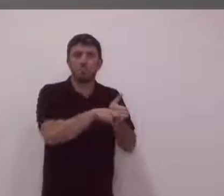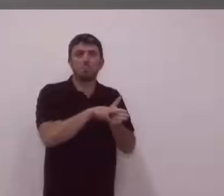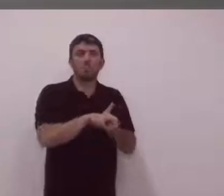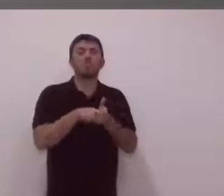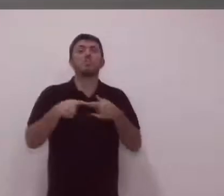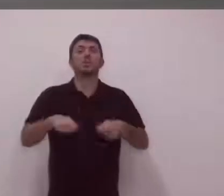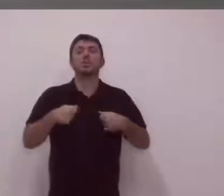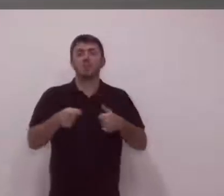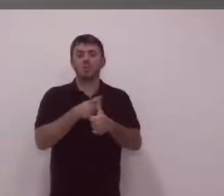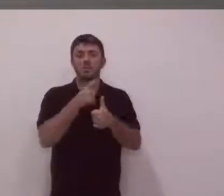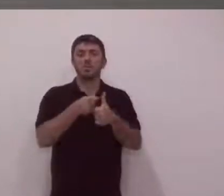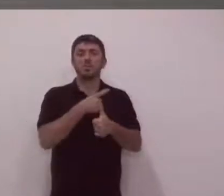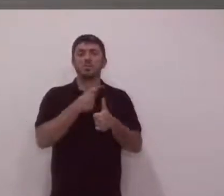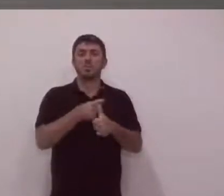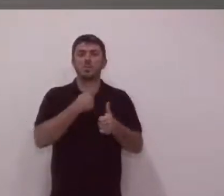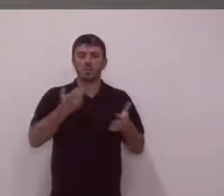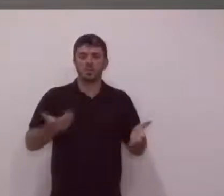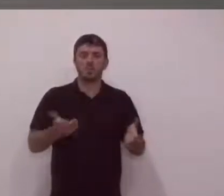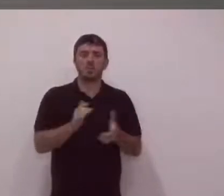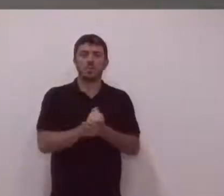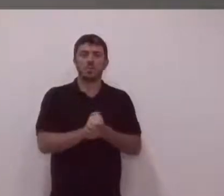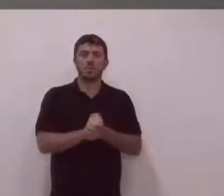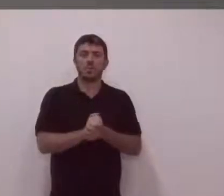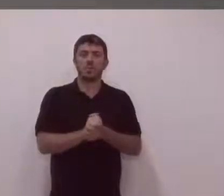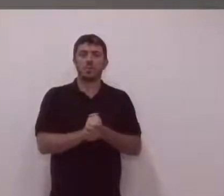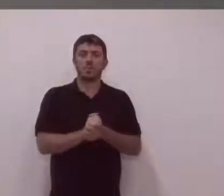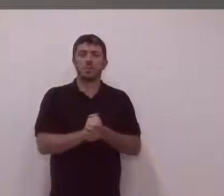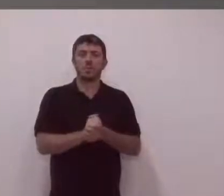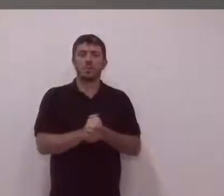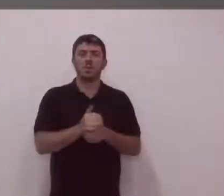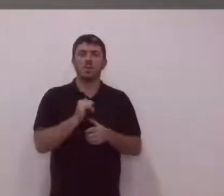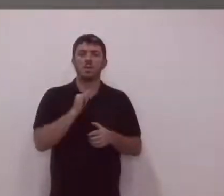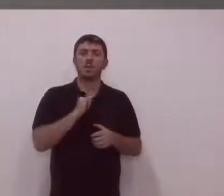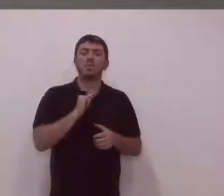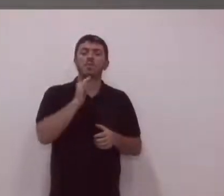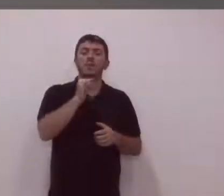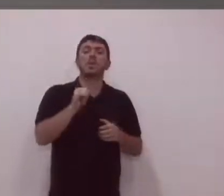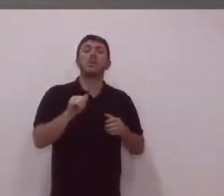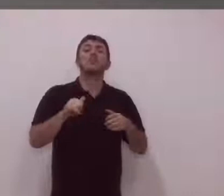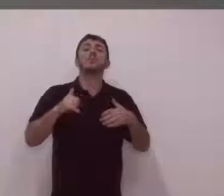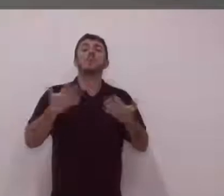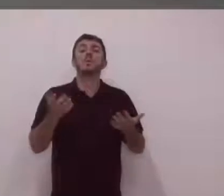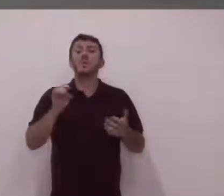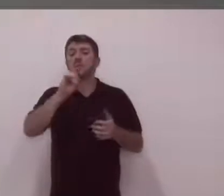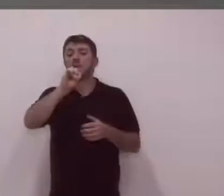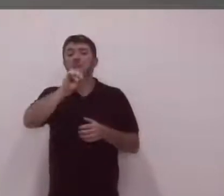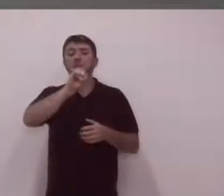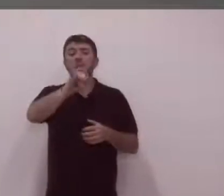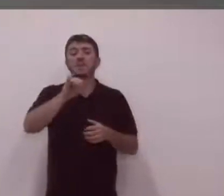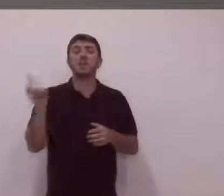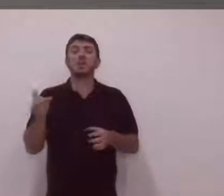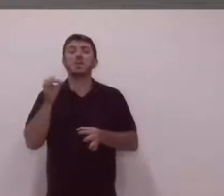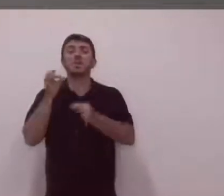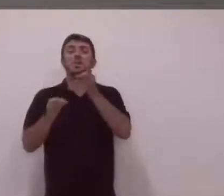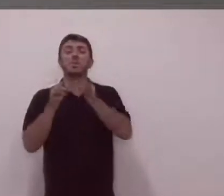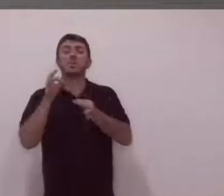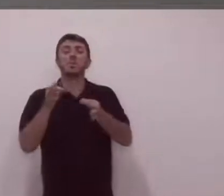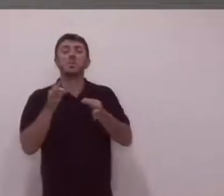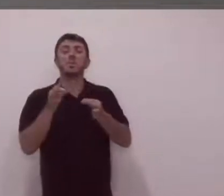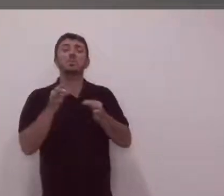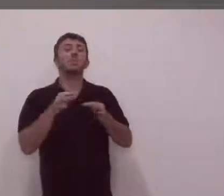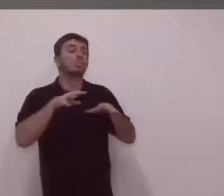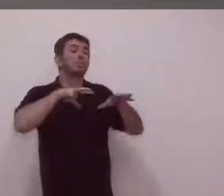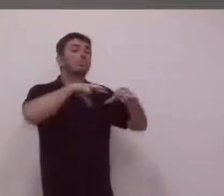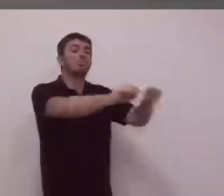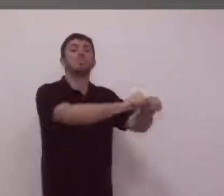se diz assim e daí se a justiça caçar amanhã o mandato como fica essa casa há pouco tempo também foi dito a mesma coisa